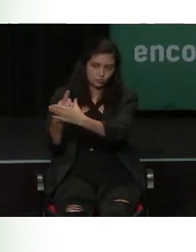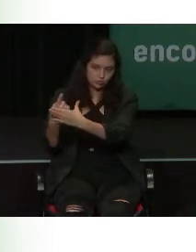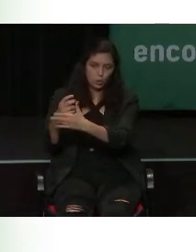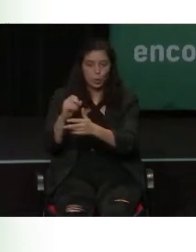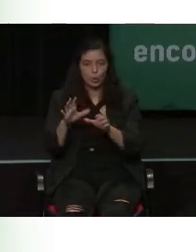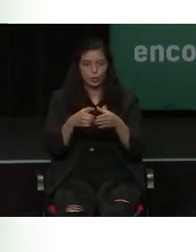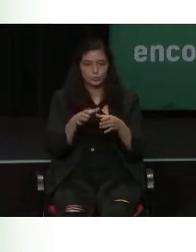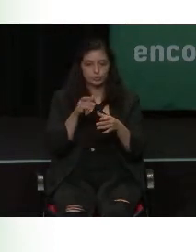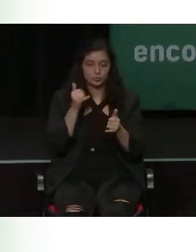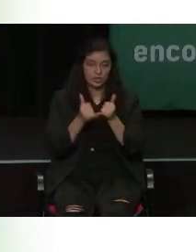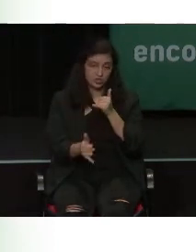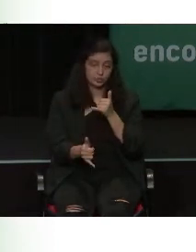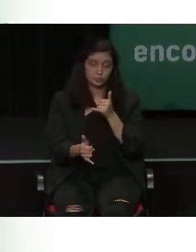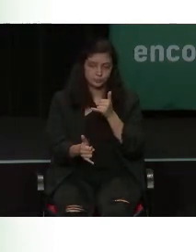risco